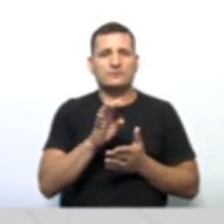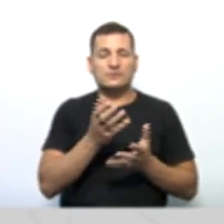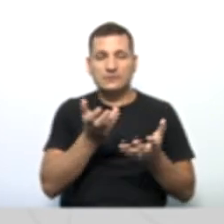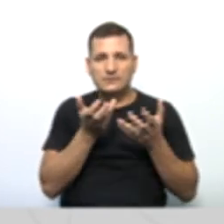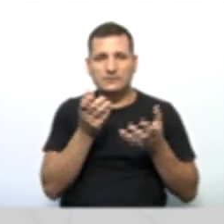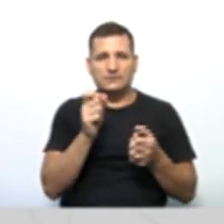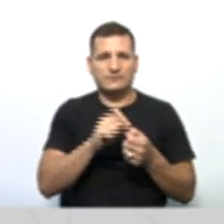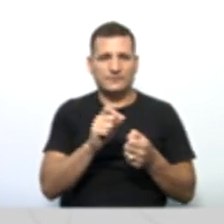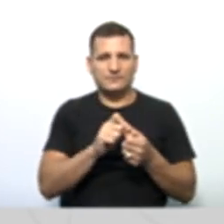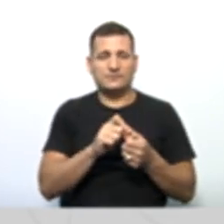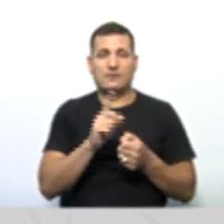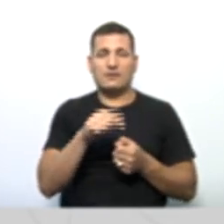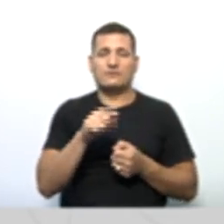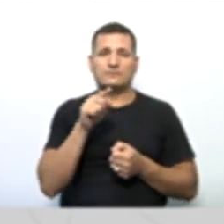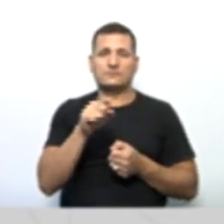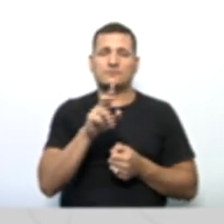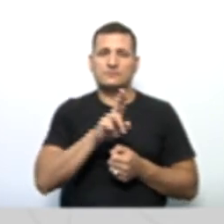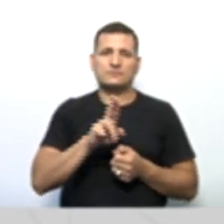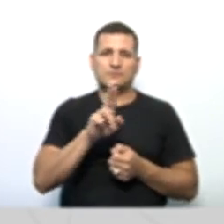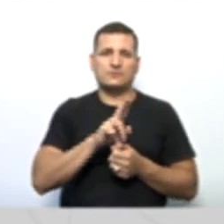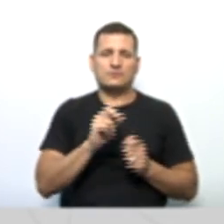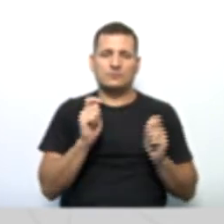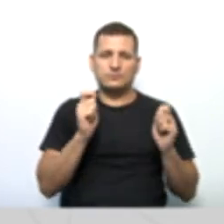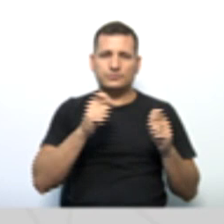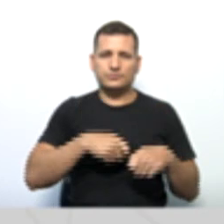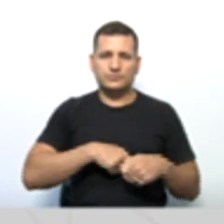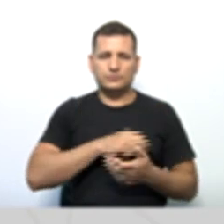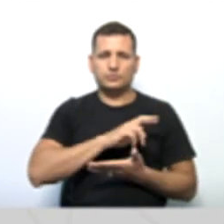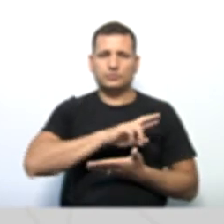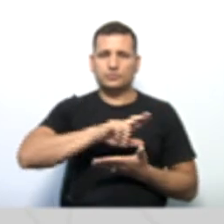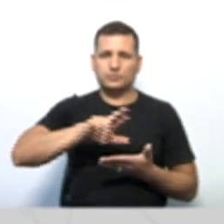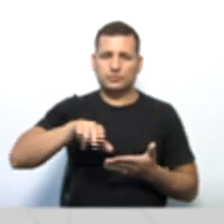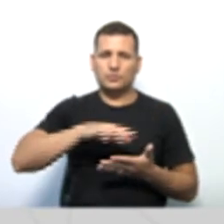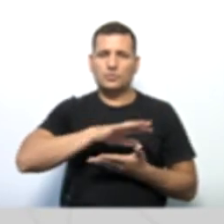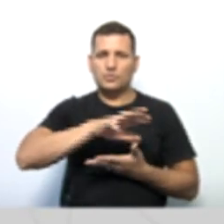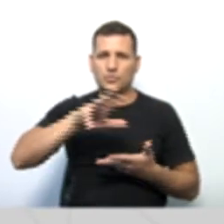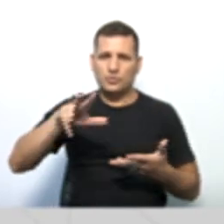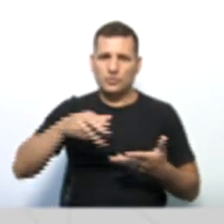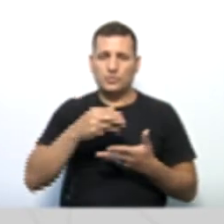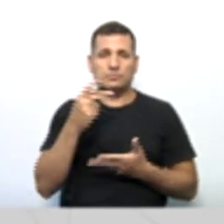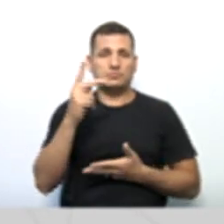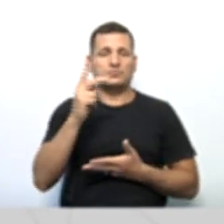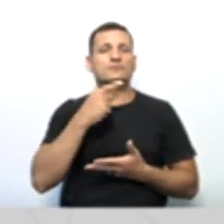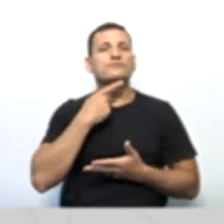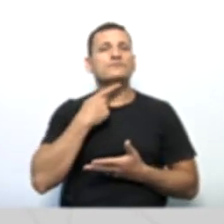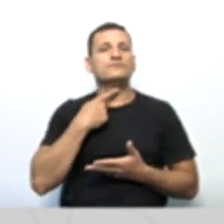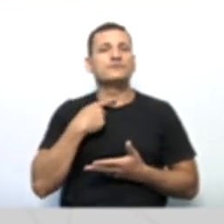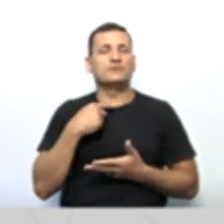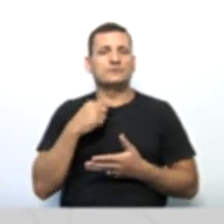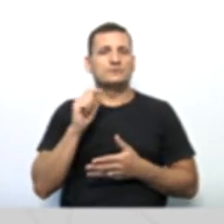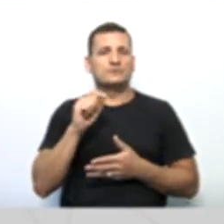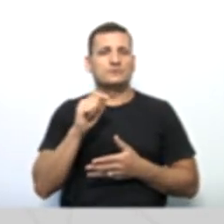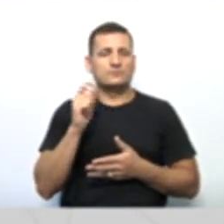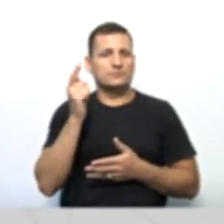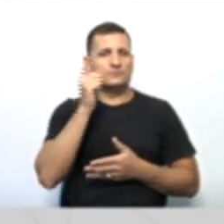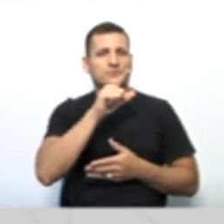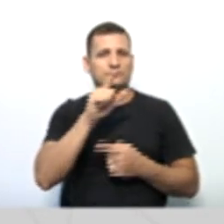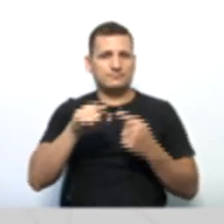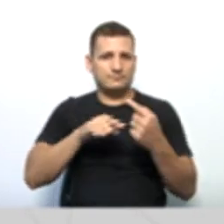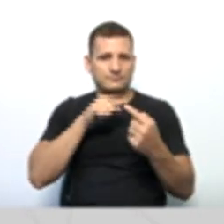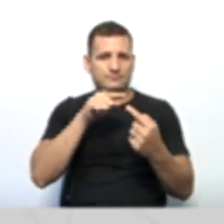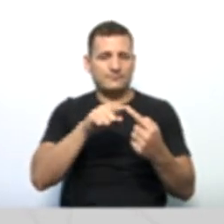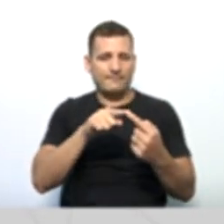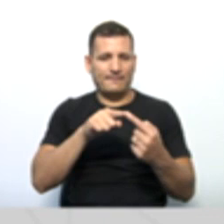fazer, é você usar todas as possibilidades por sua própria vontade para alcançar o